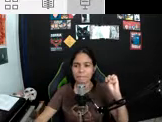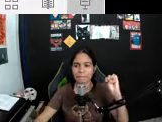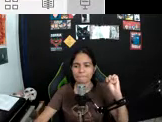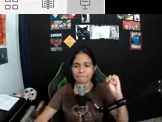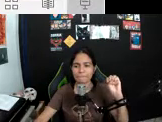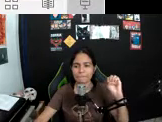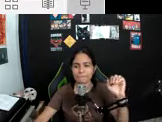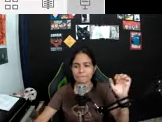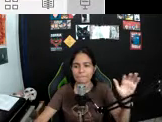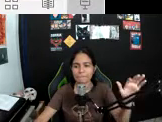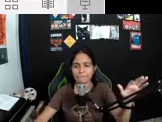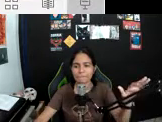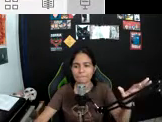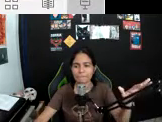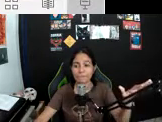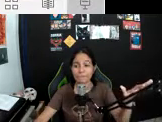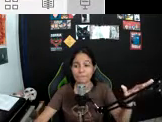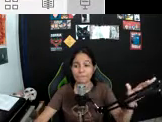falar?